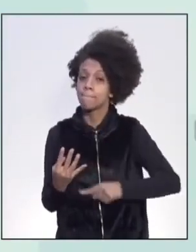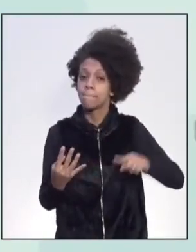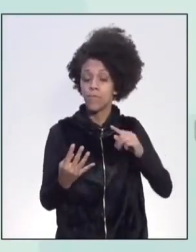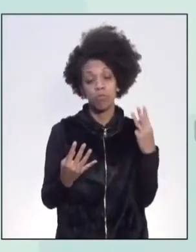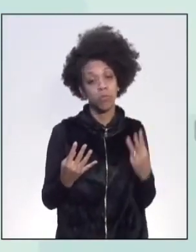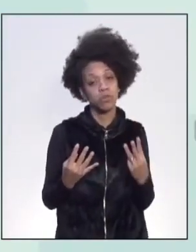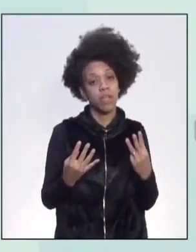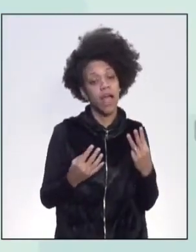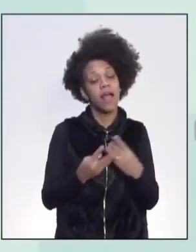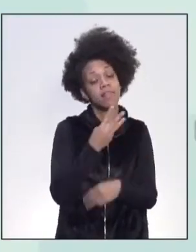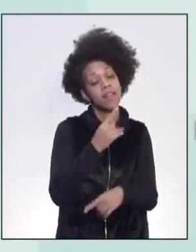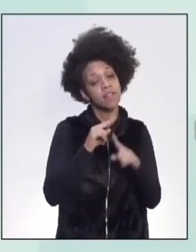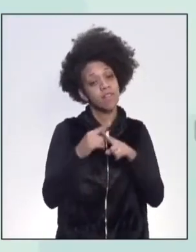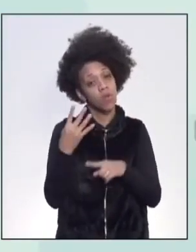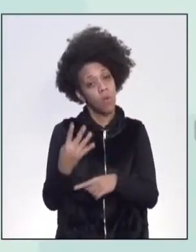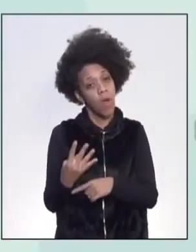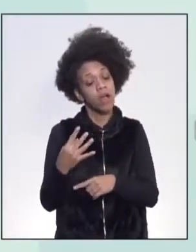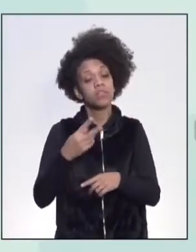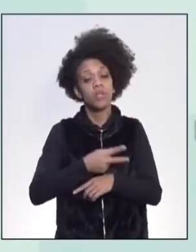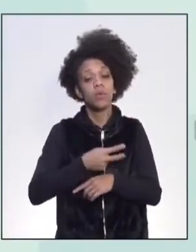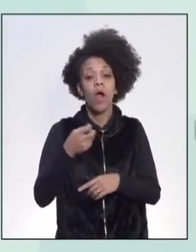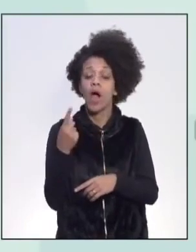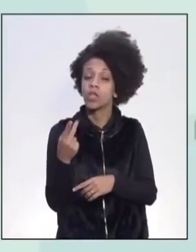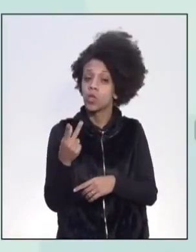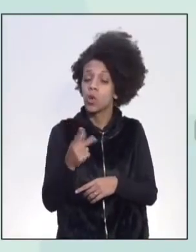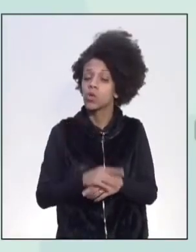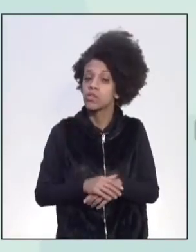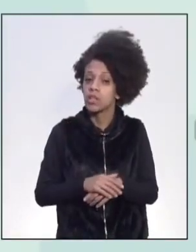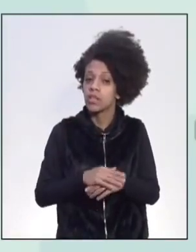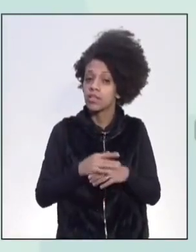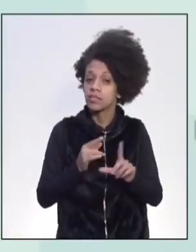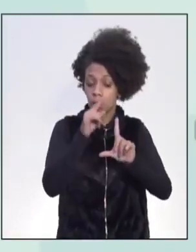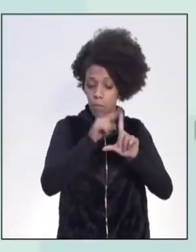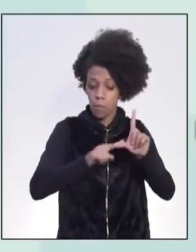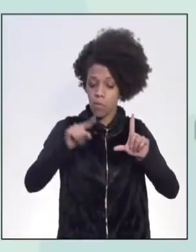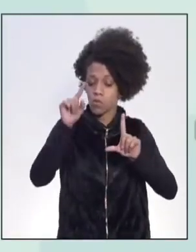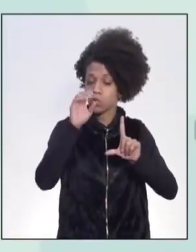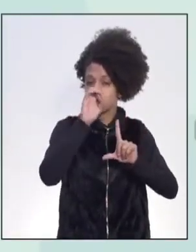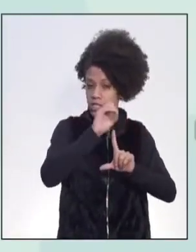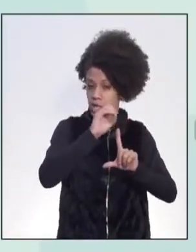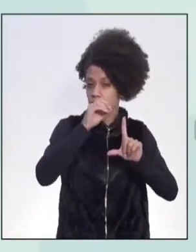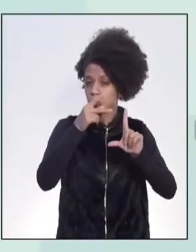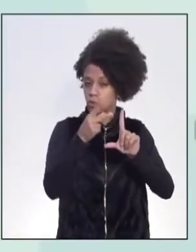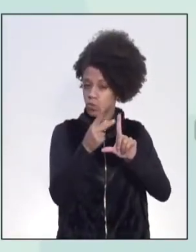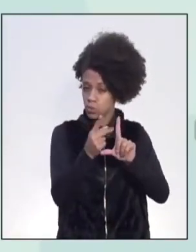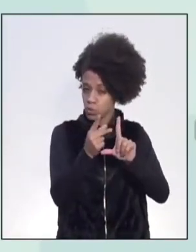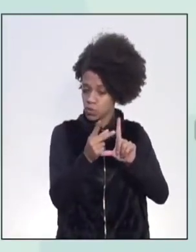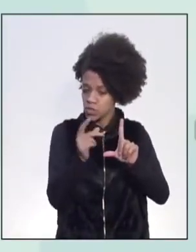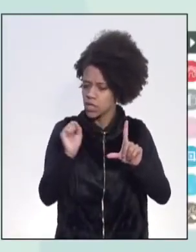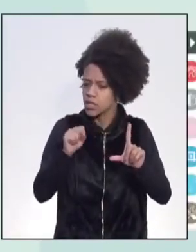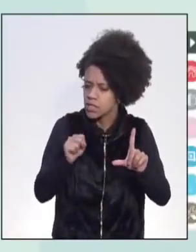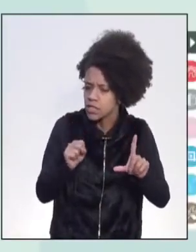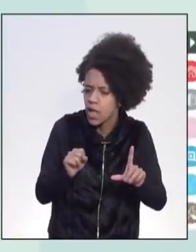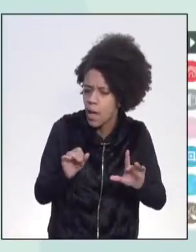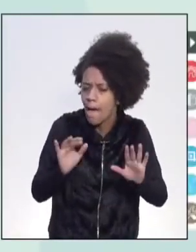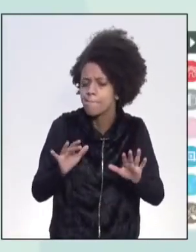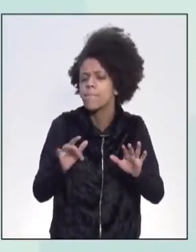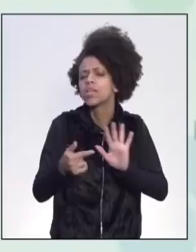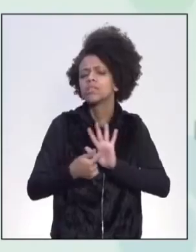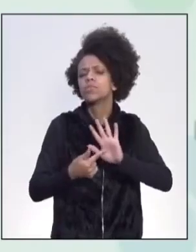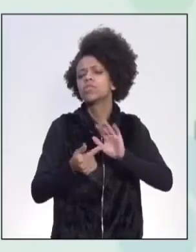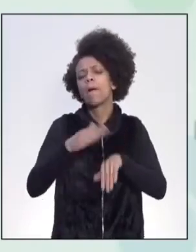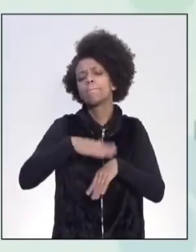3, deu 12. Sim? Então, cruzou no 0 e no 12. Sim, professora, sim, mas queria que você me